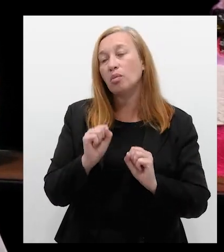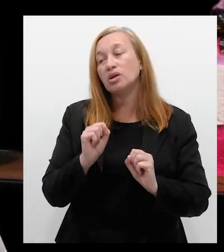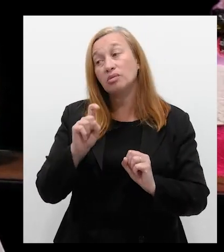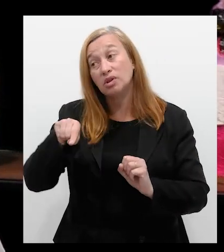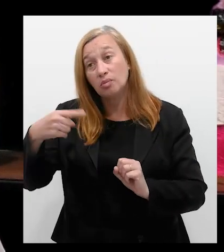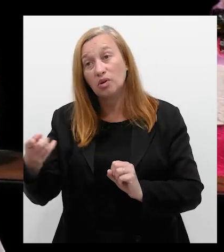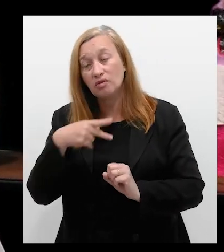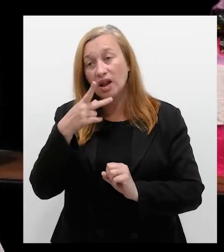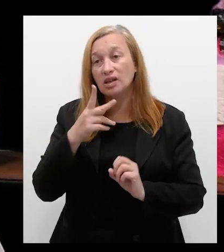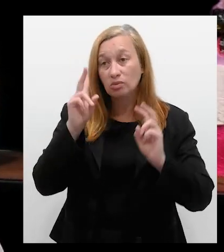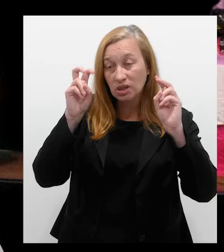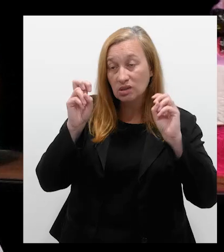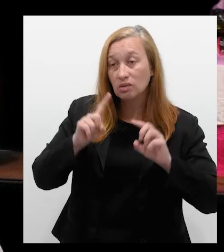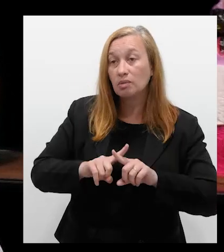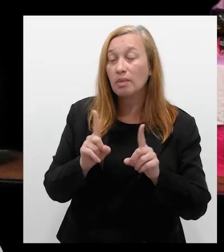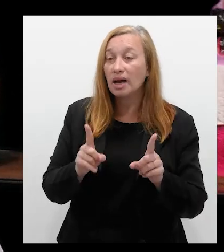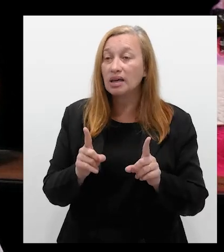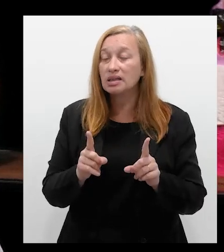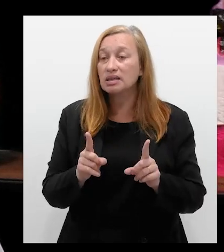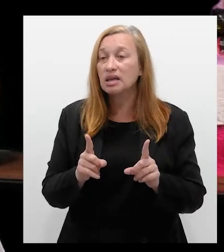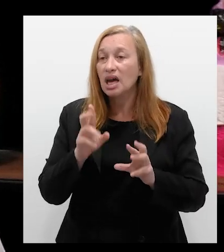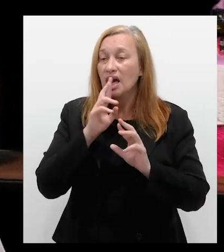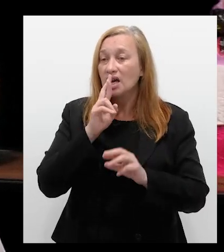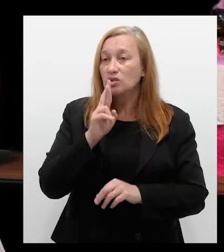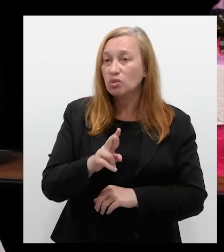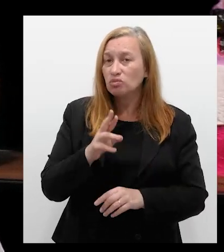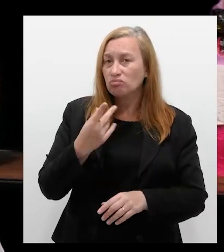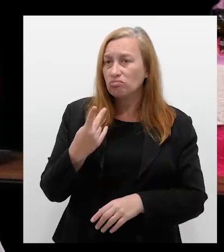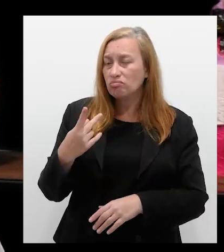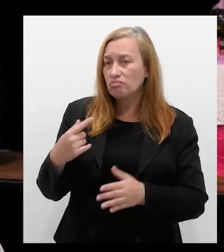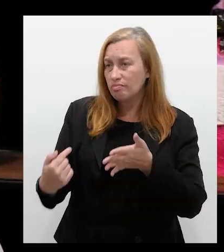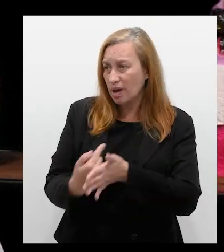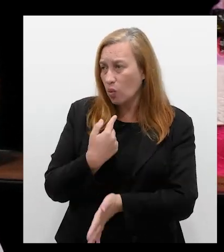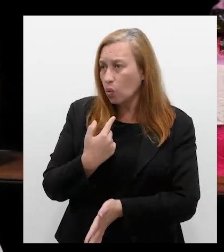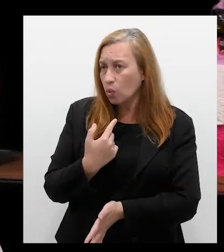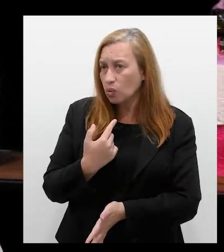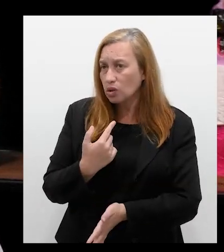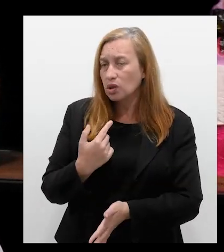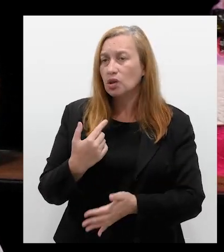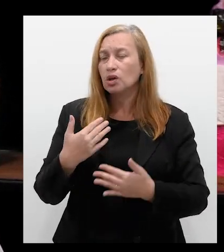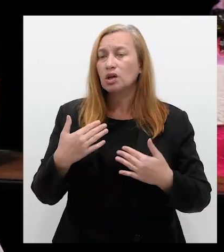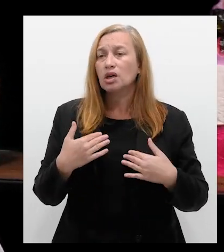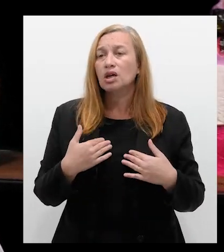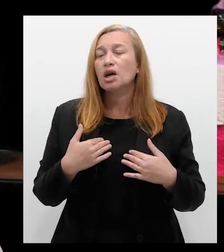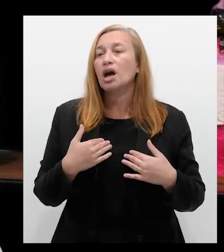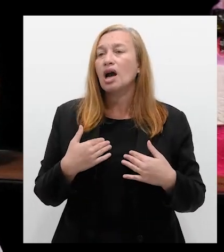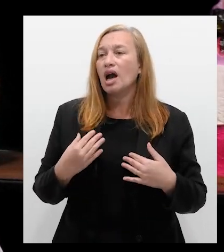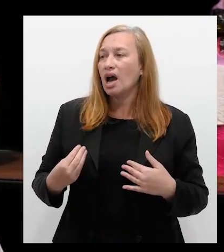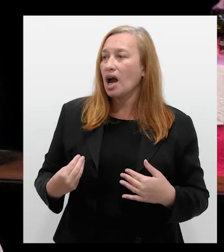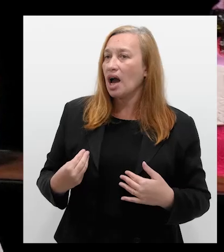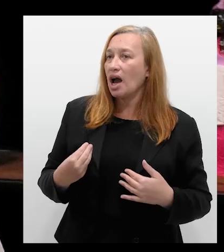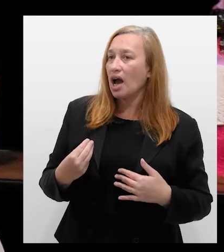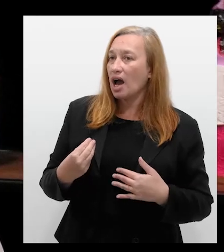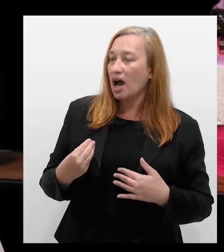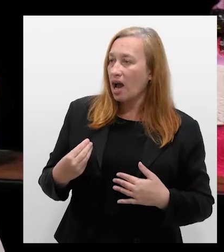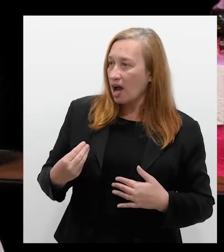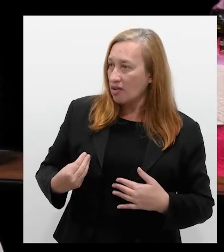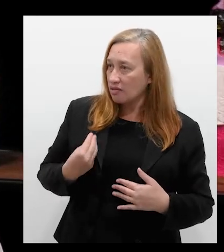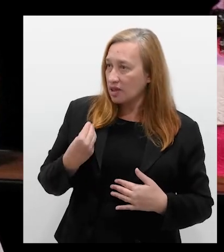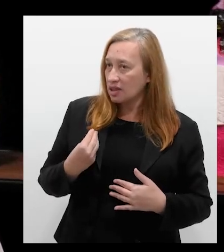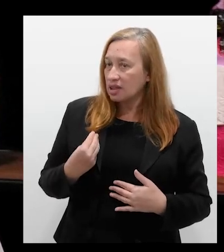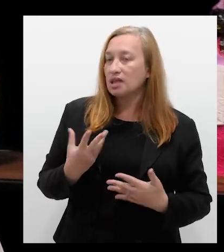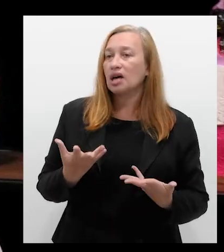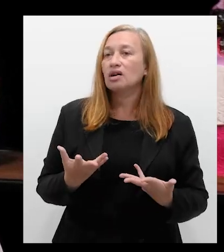gente pode até falar sobre isso. Mas, respondendo a sua pergunta, em relação à autoestima, quando a gente fala em odontologia, a gente